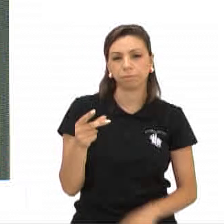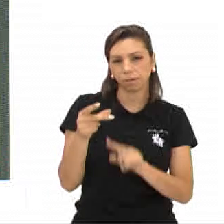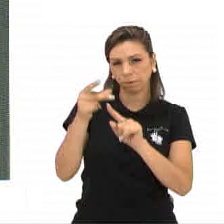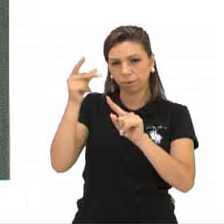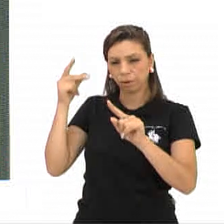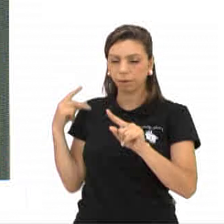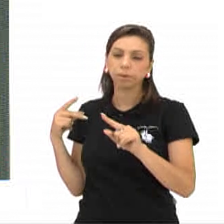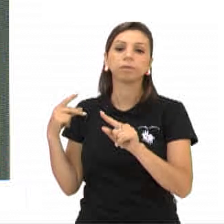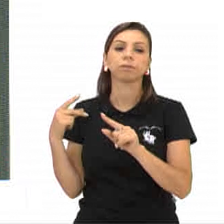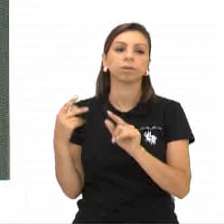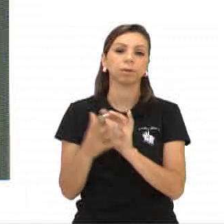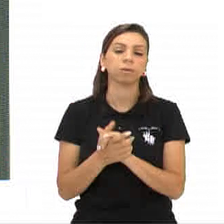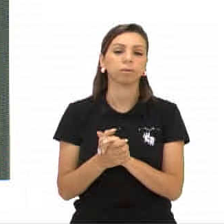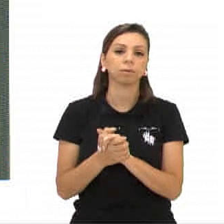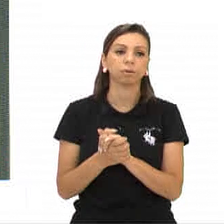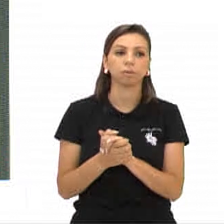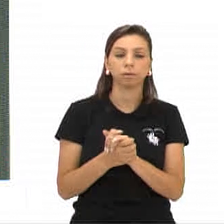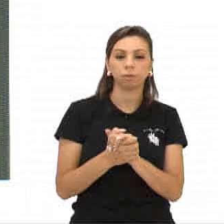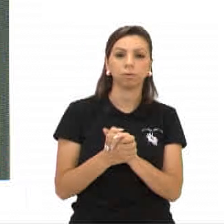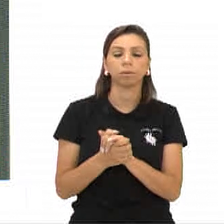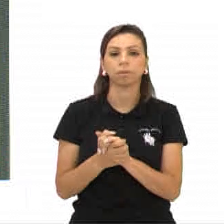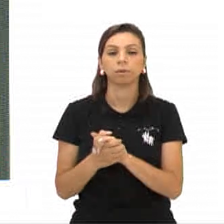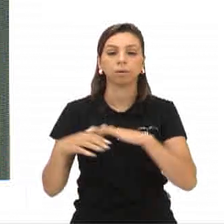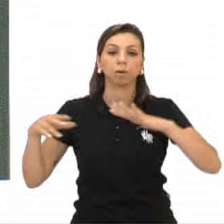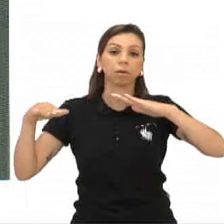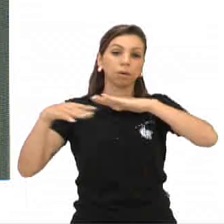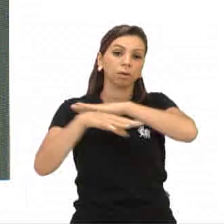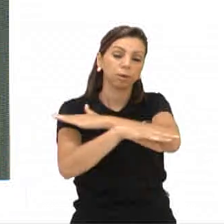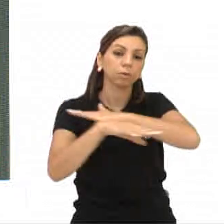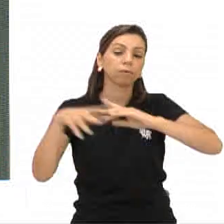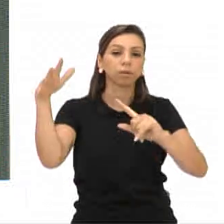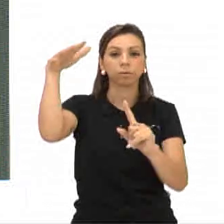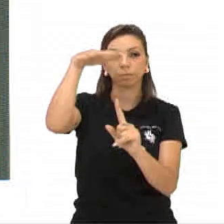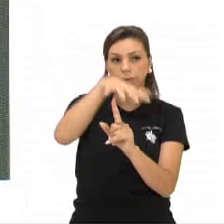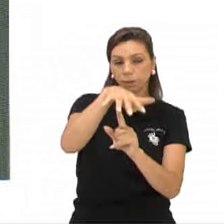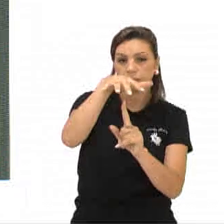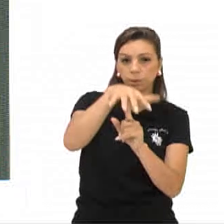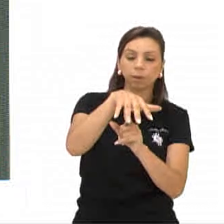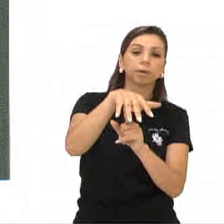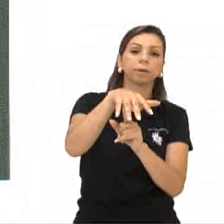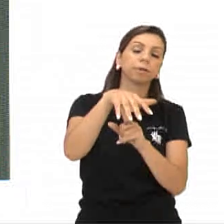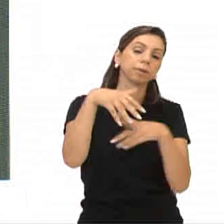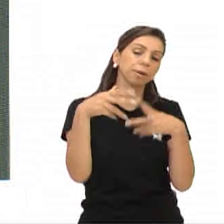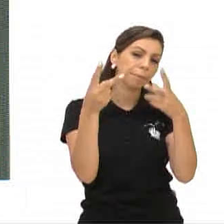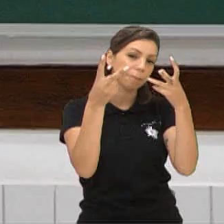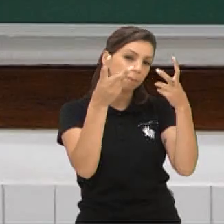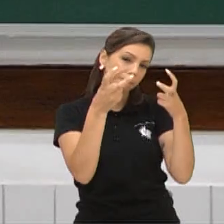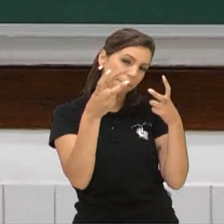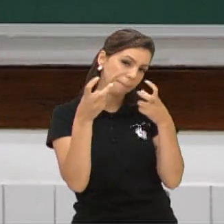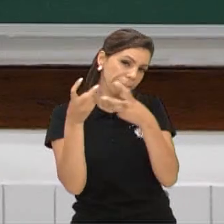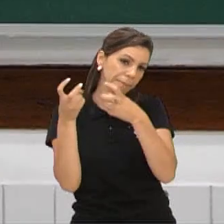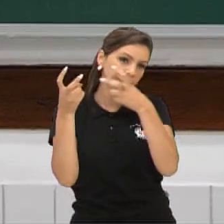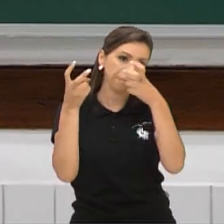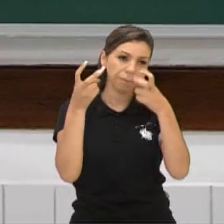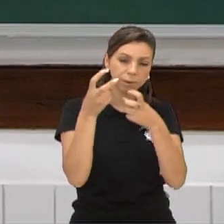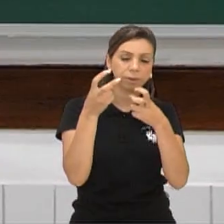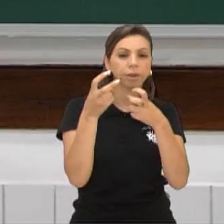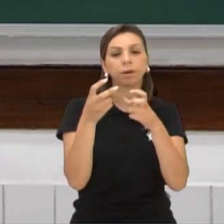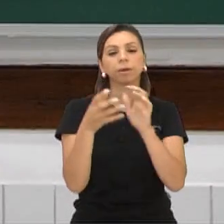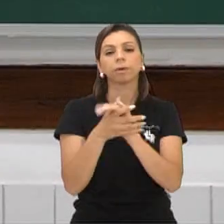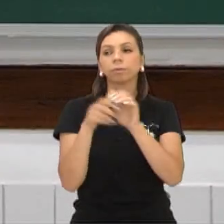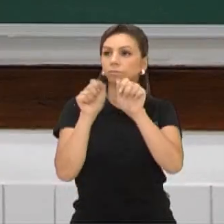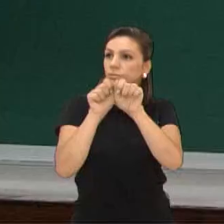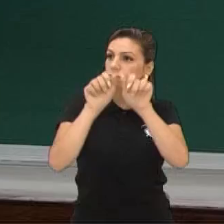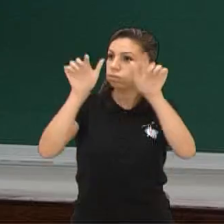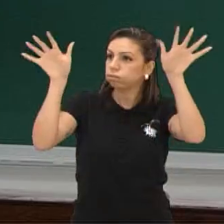antiga, da nossa distribuição da malha rodoviária paranaense, e a gente percebe literalmente o escoamento da produção por